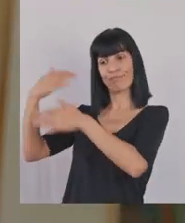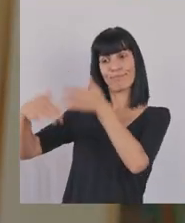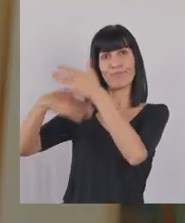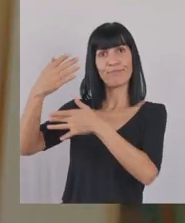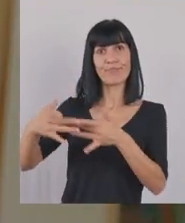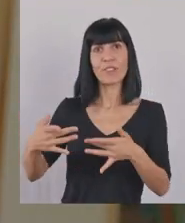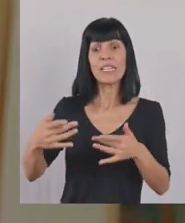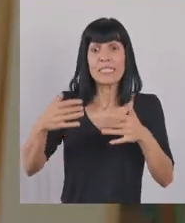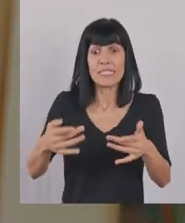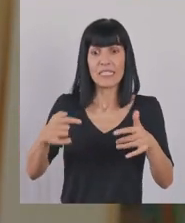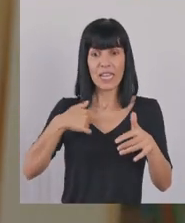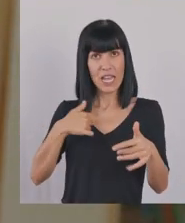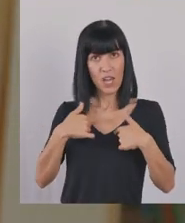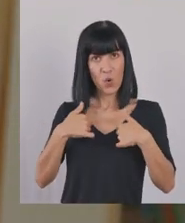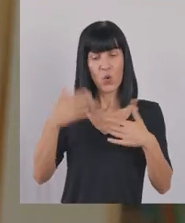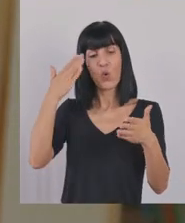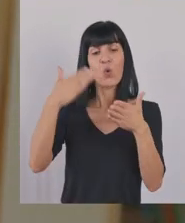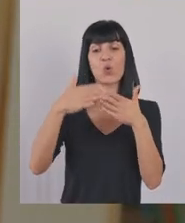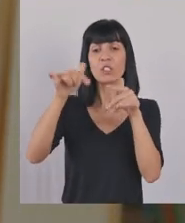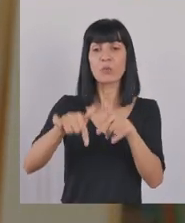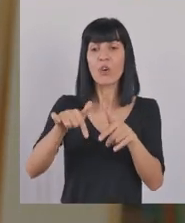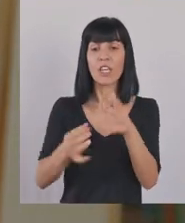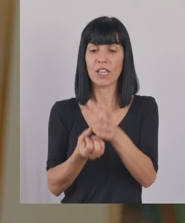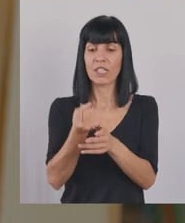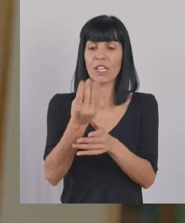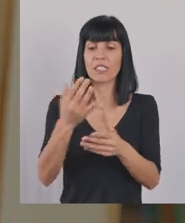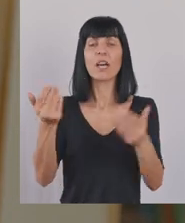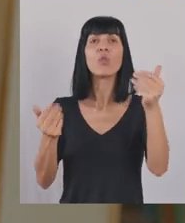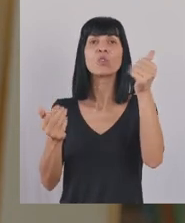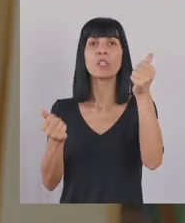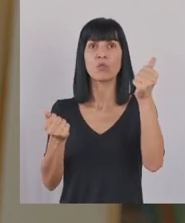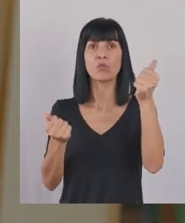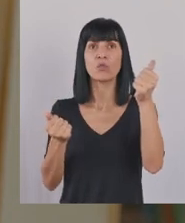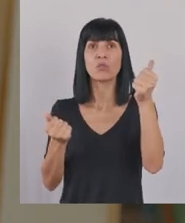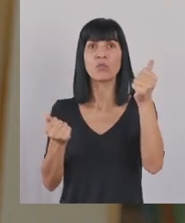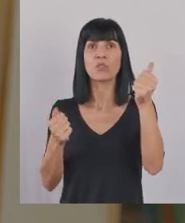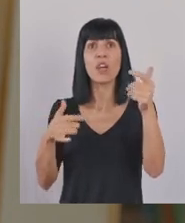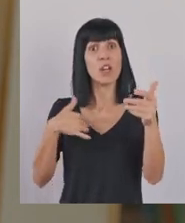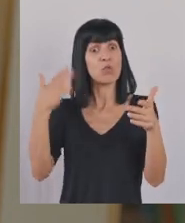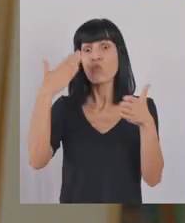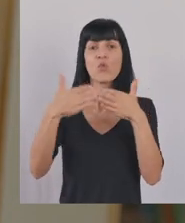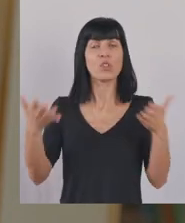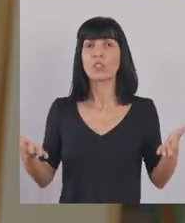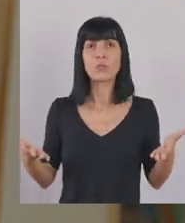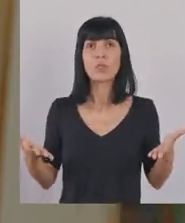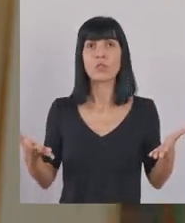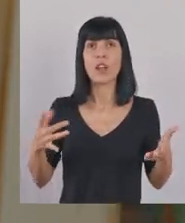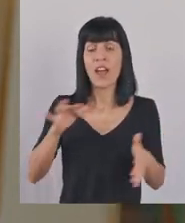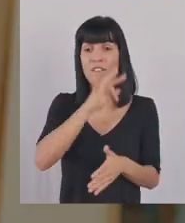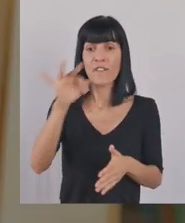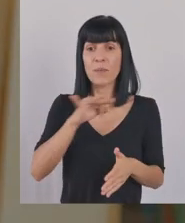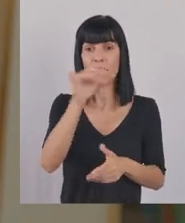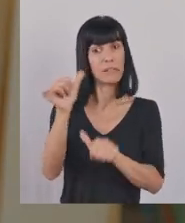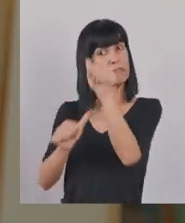até eu, o último dessa geração de construtores deste instrumento, sou o último. Tanto de